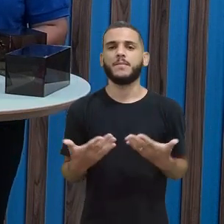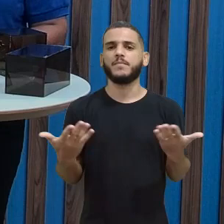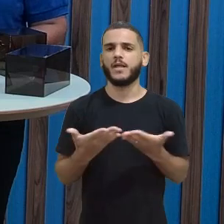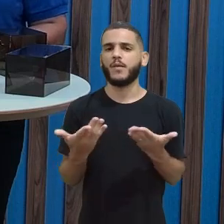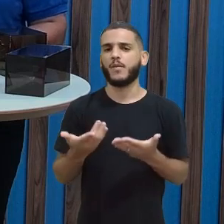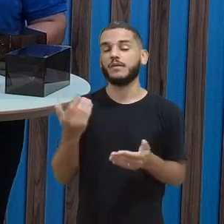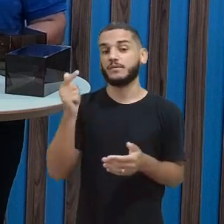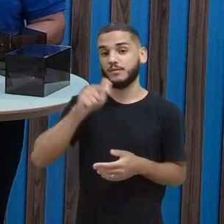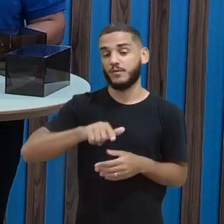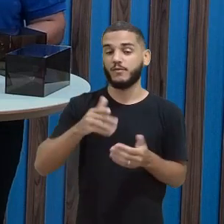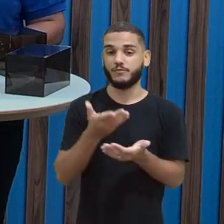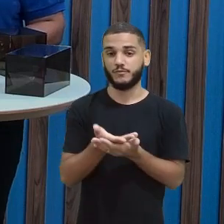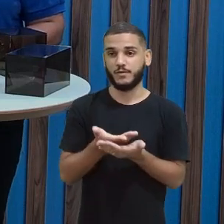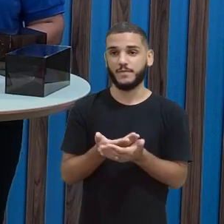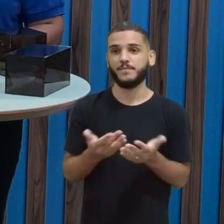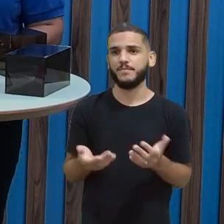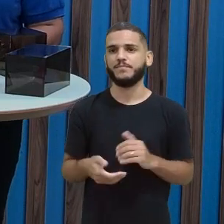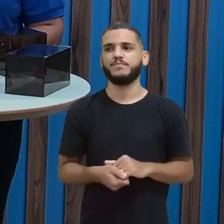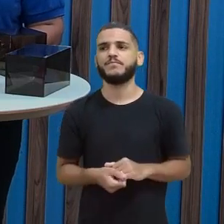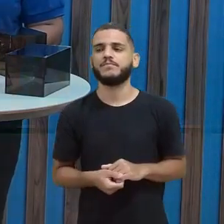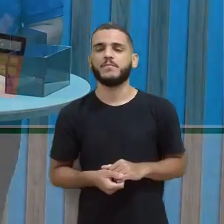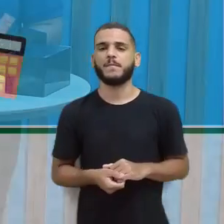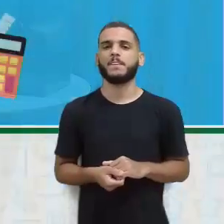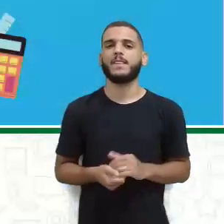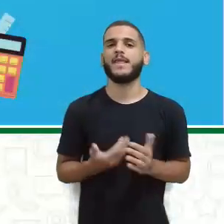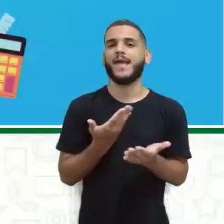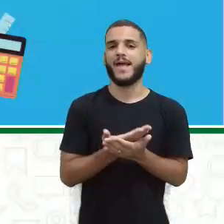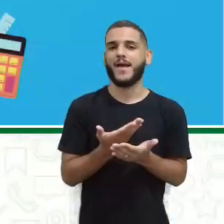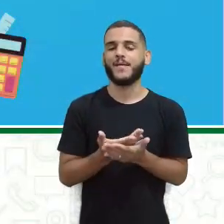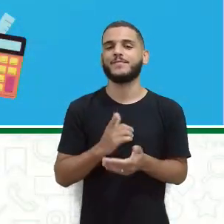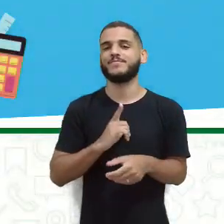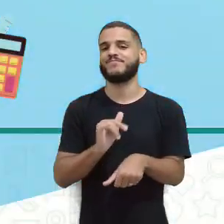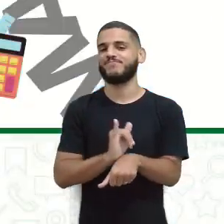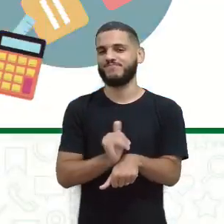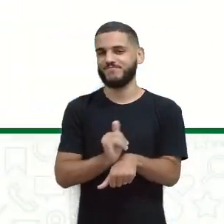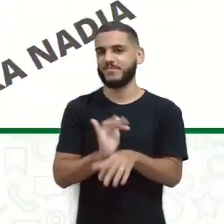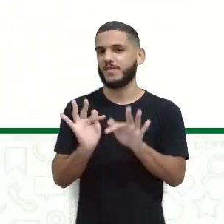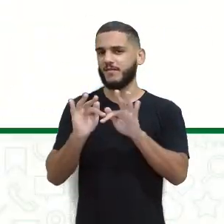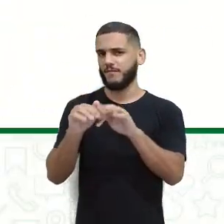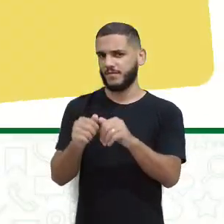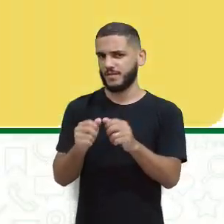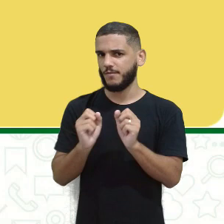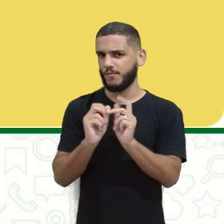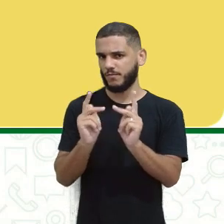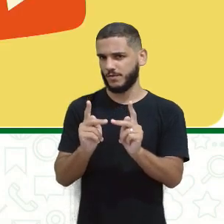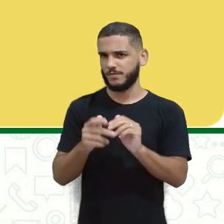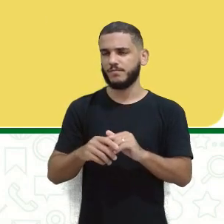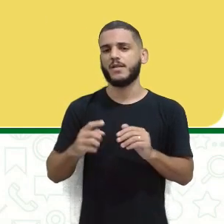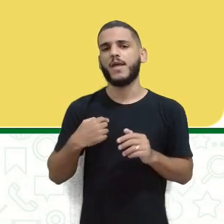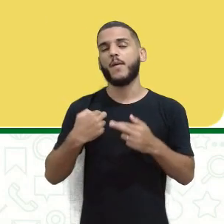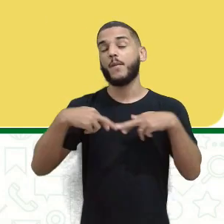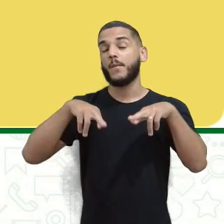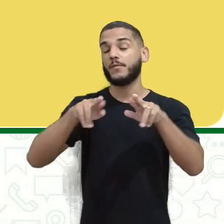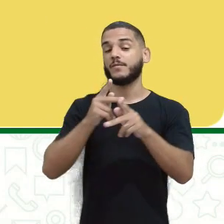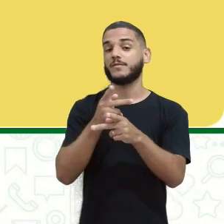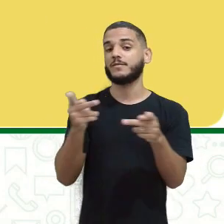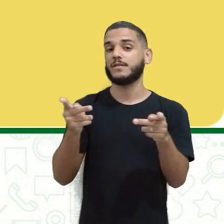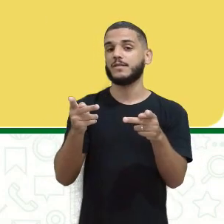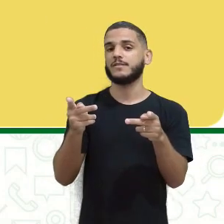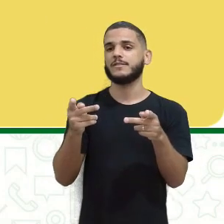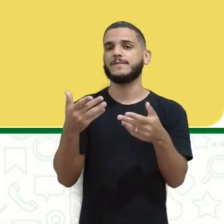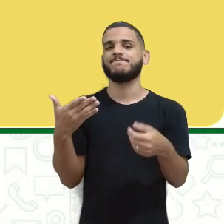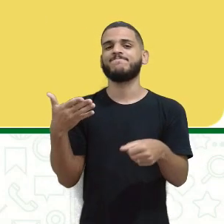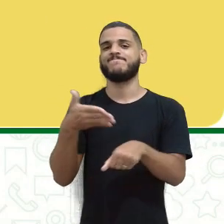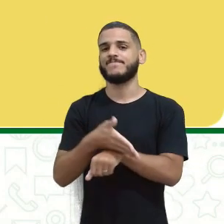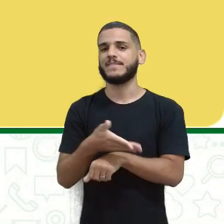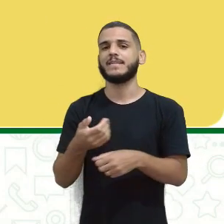eu tenho que... Essa aula vai estar no YouTube, né, quando terminar. E eu espero que vocês entrem